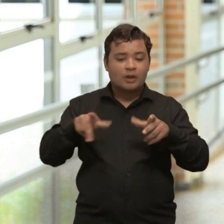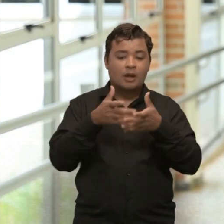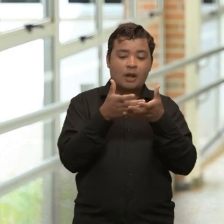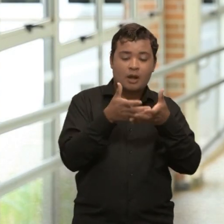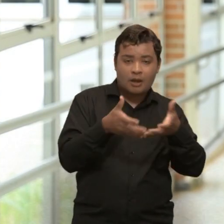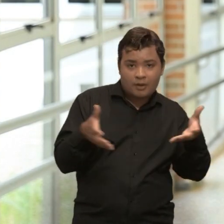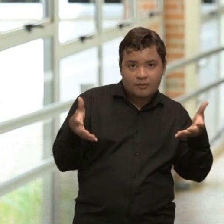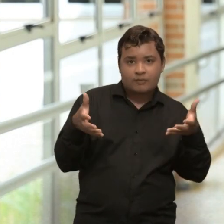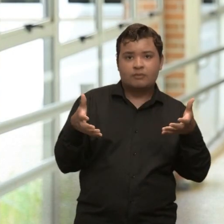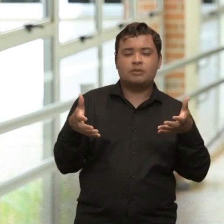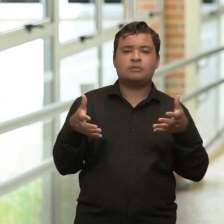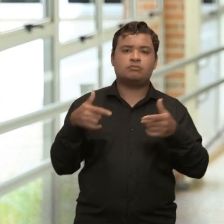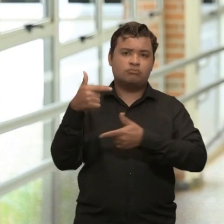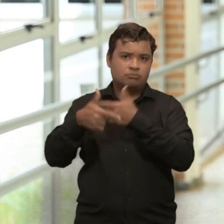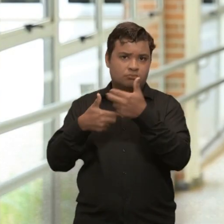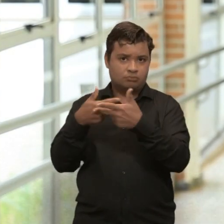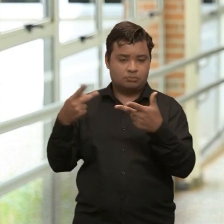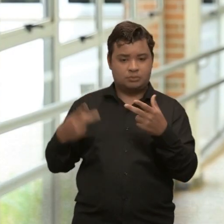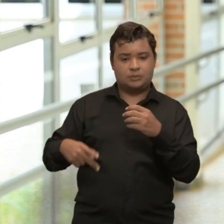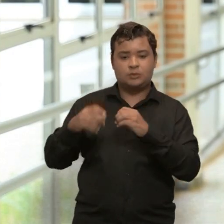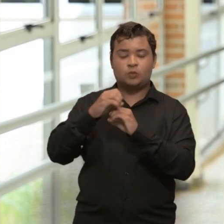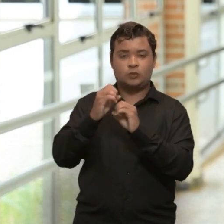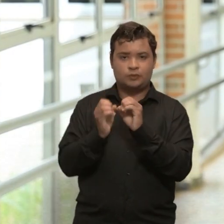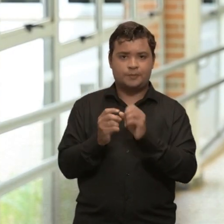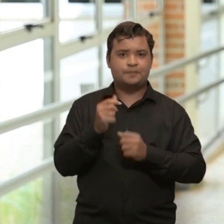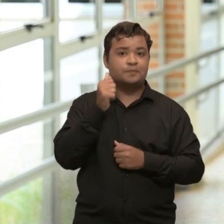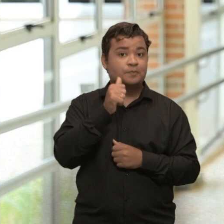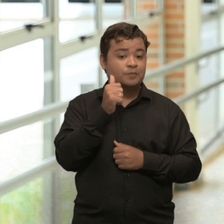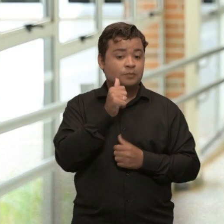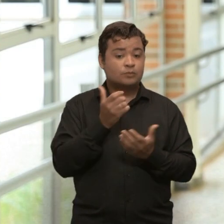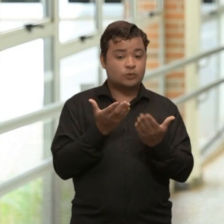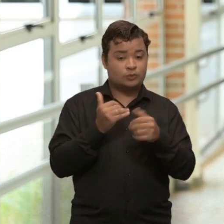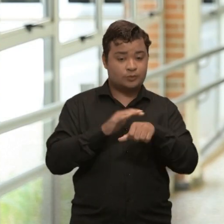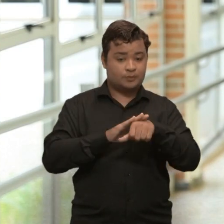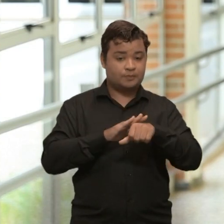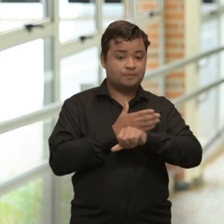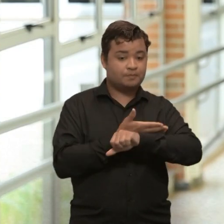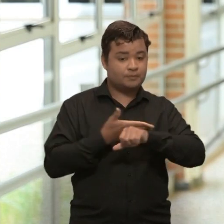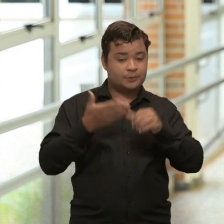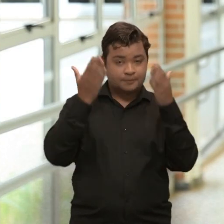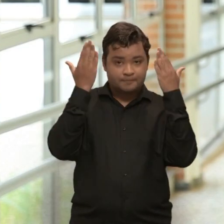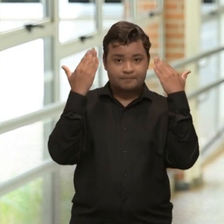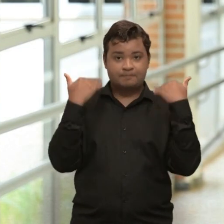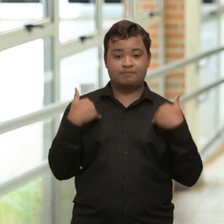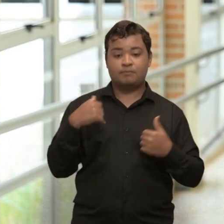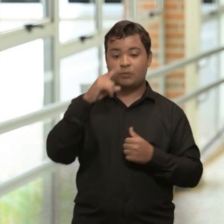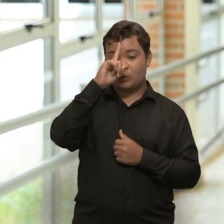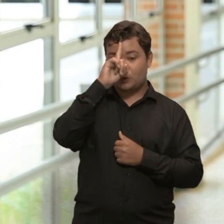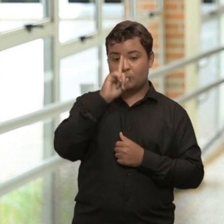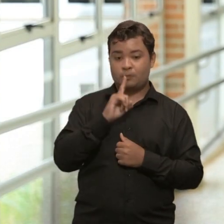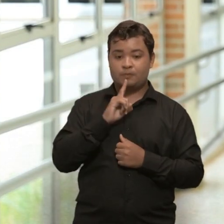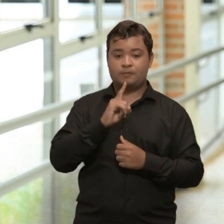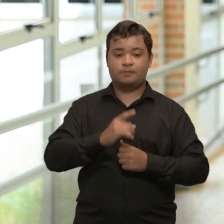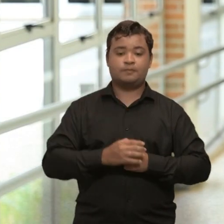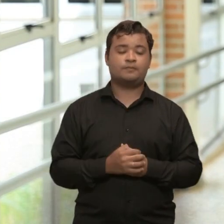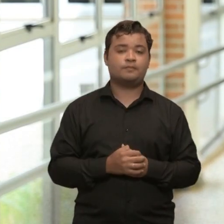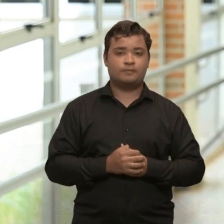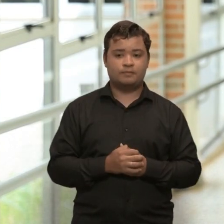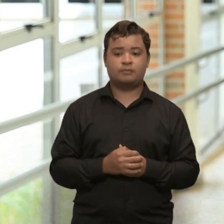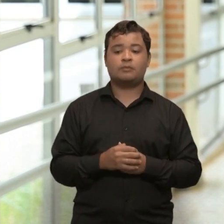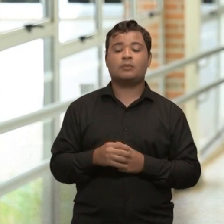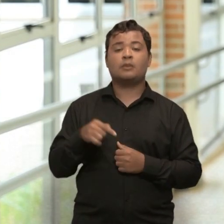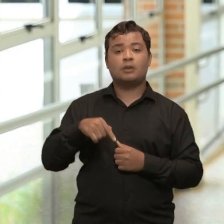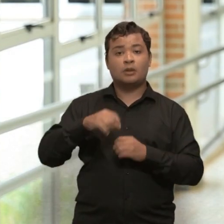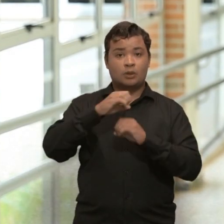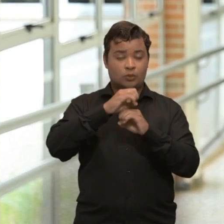da universidade. Sou uma jovem mulher branca com cabelos loiros e lisos, na altura dos ombros, e estou em um